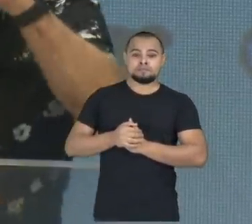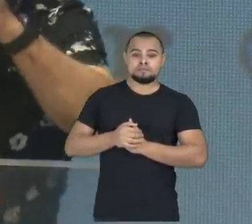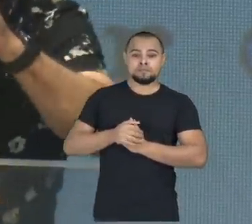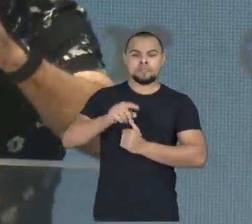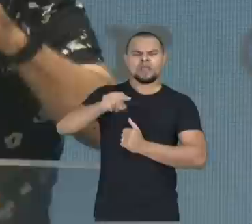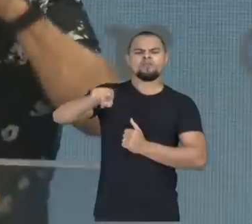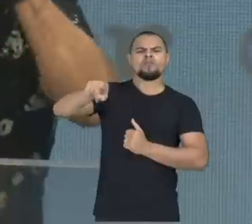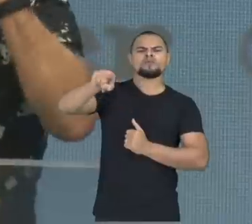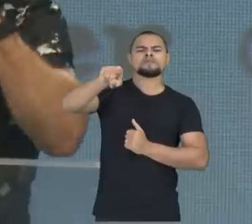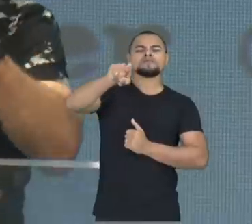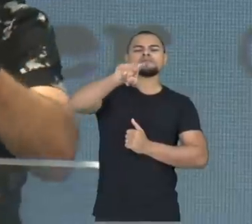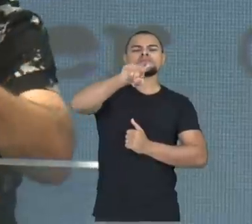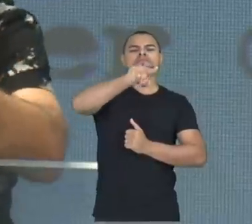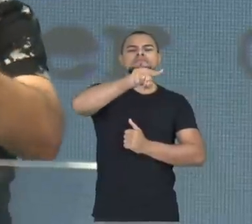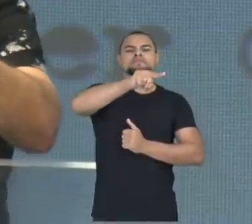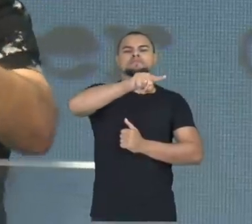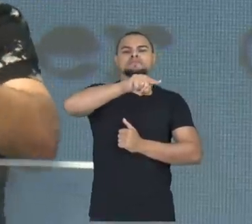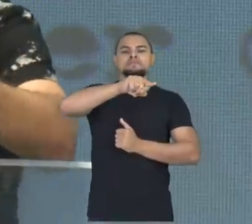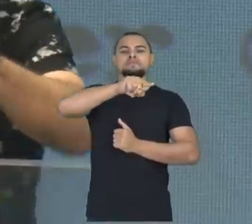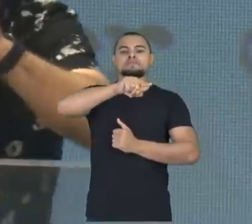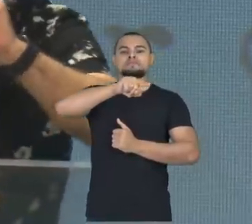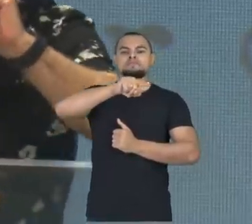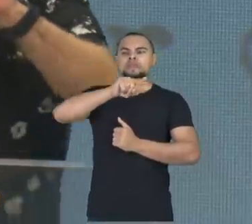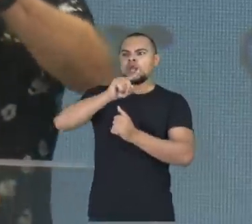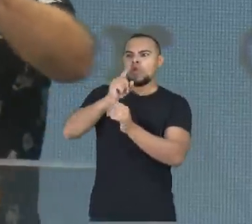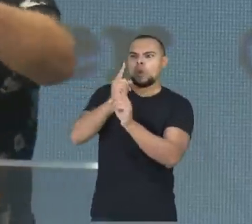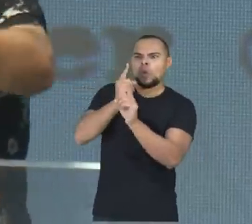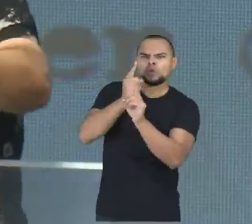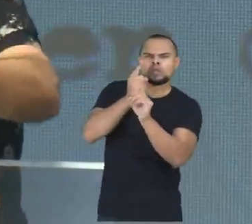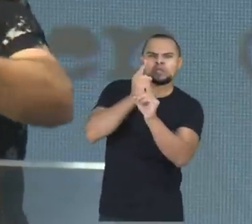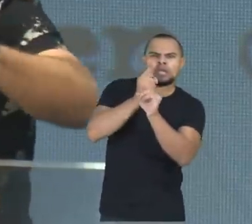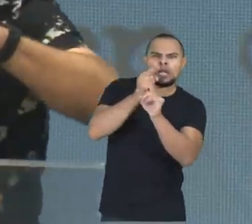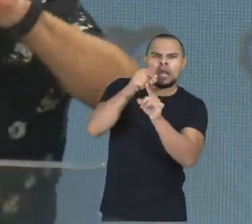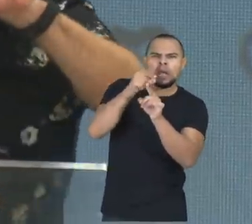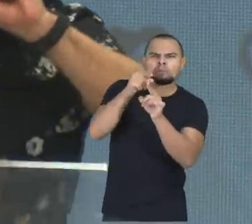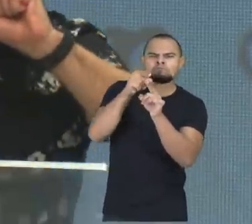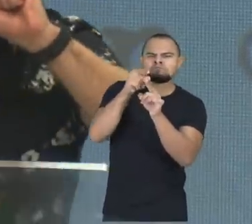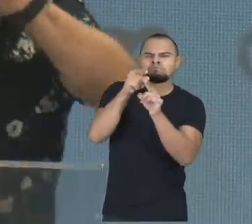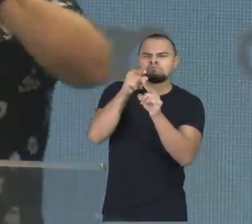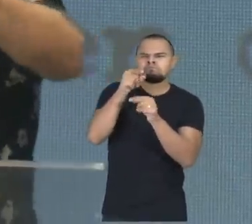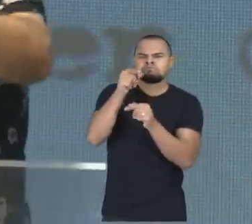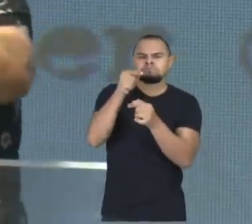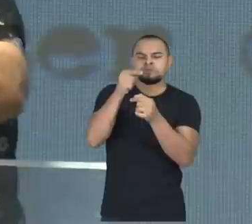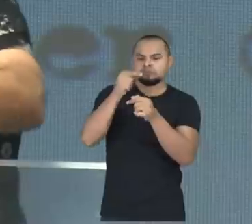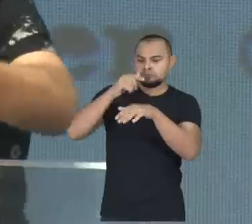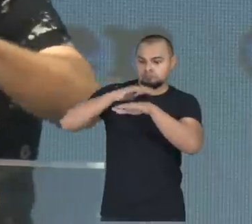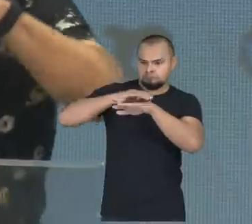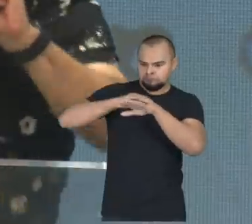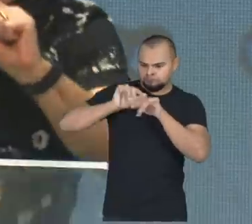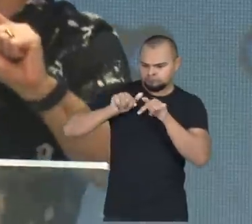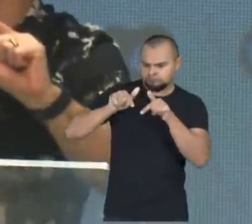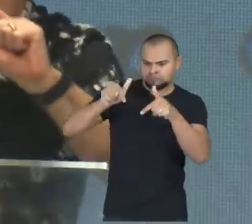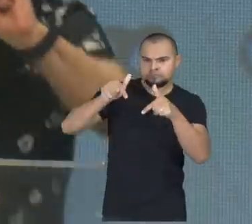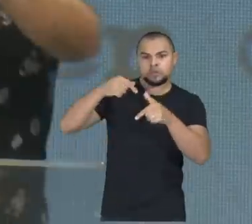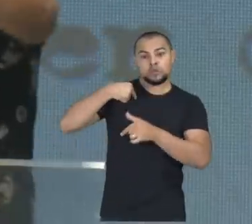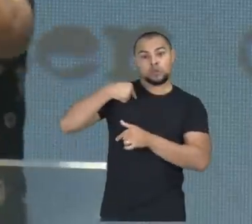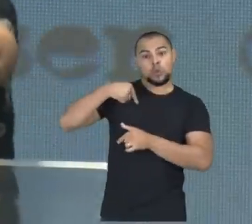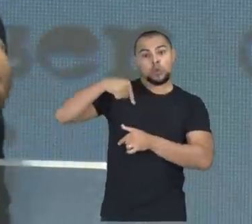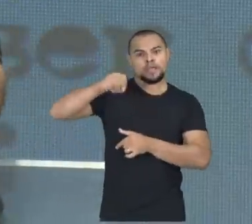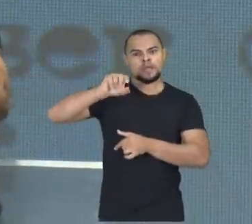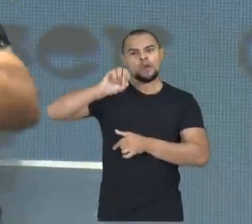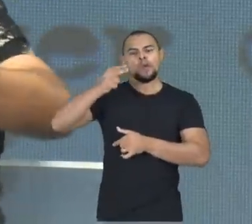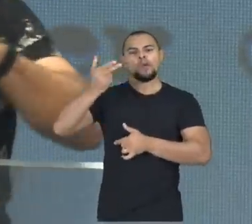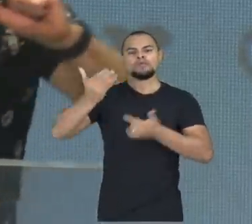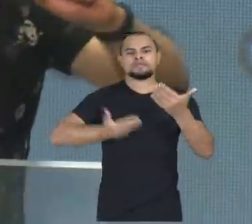Você não encontrará essência no ir, ou no fazer, ou no servir